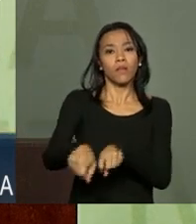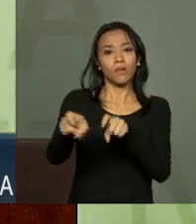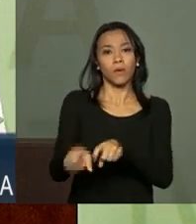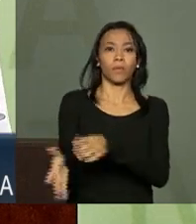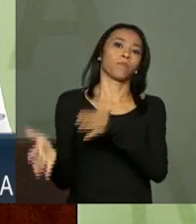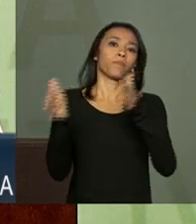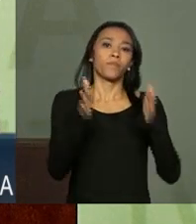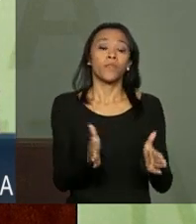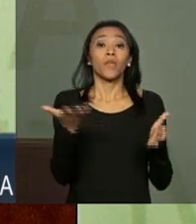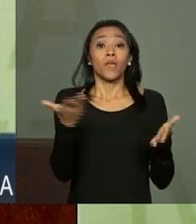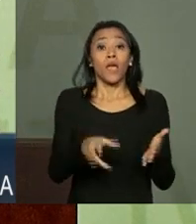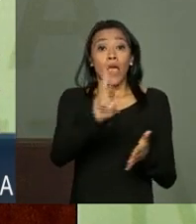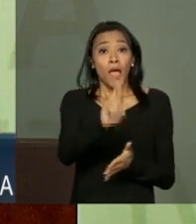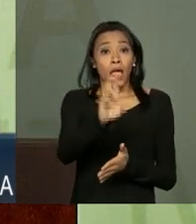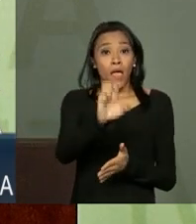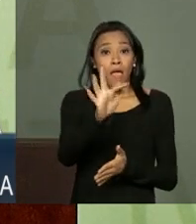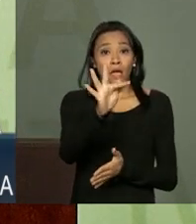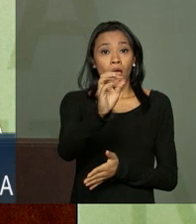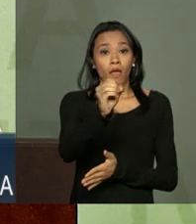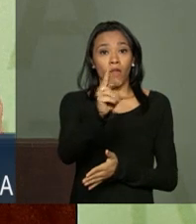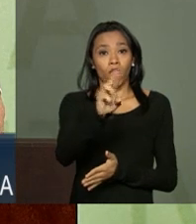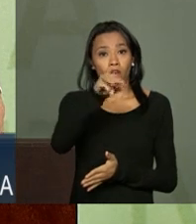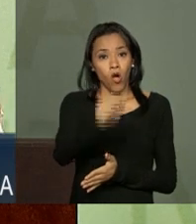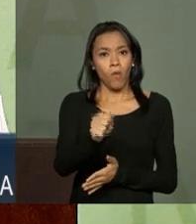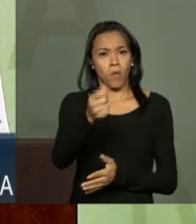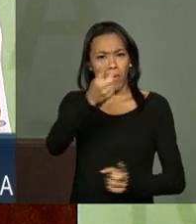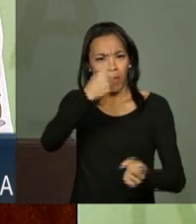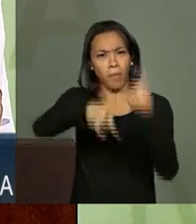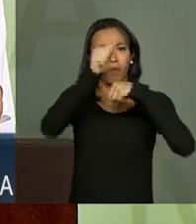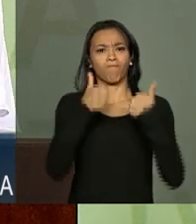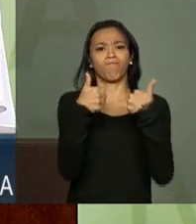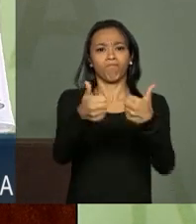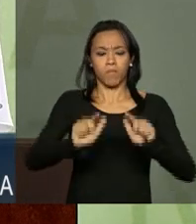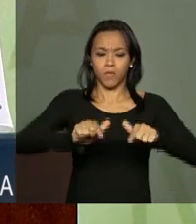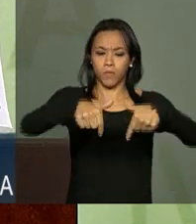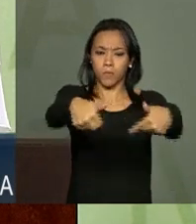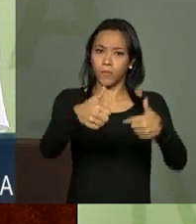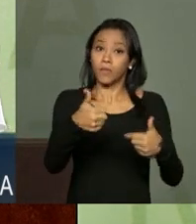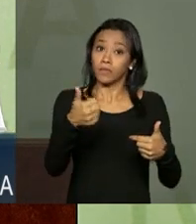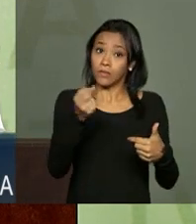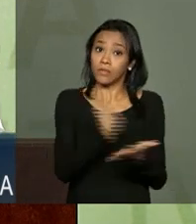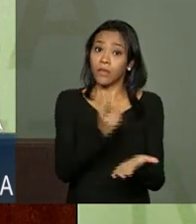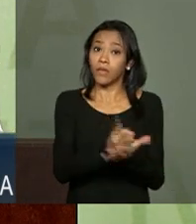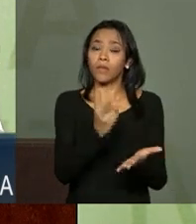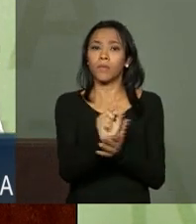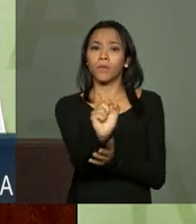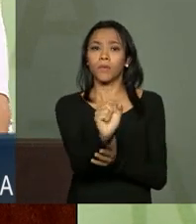Reforma agrária bem-sucedida está, sem sombra de dúvida, articulada com